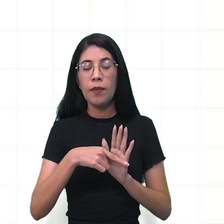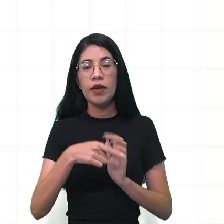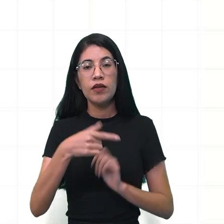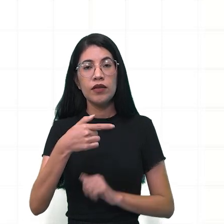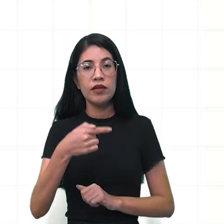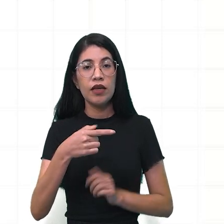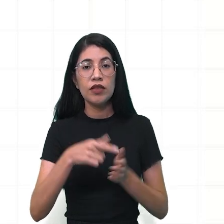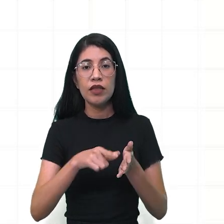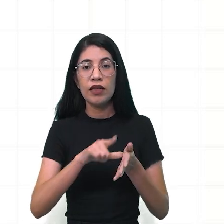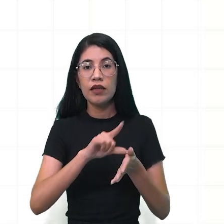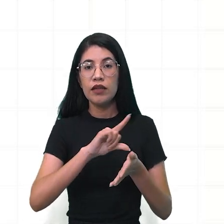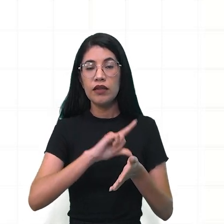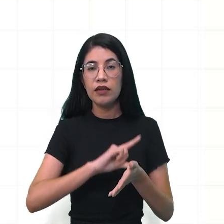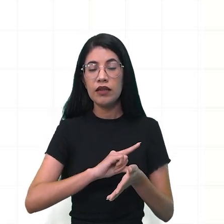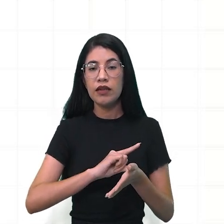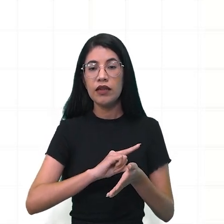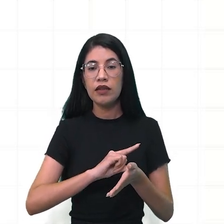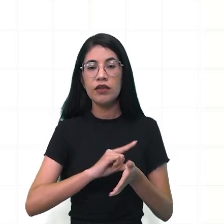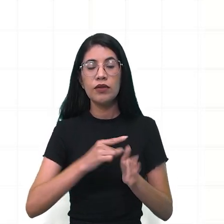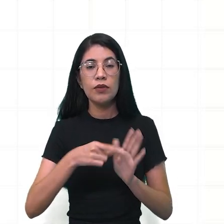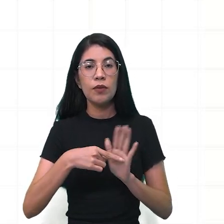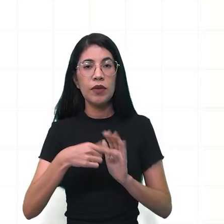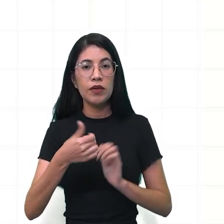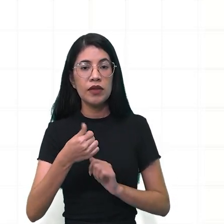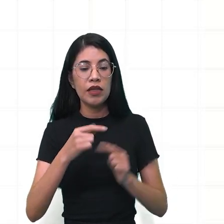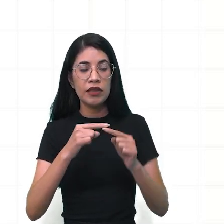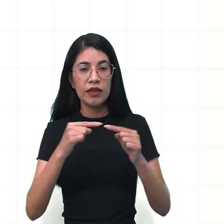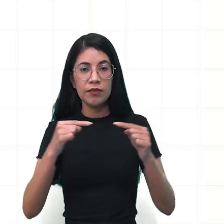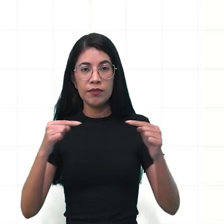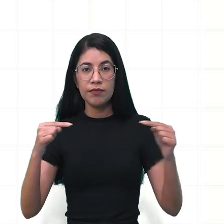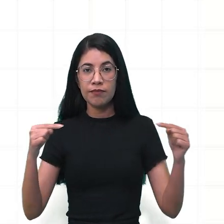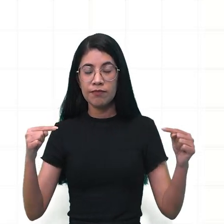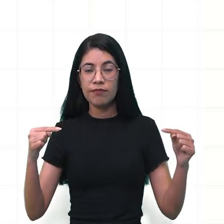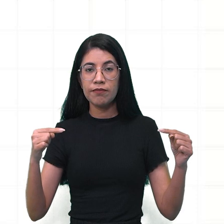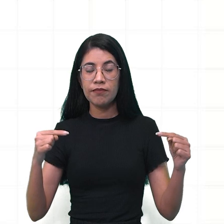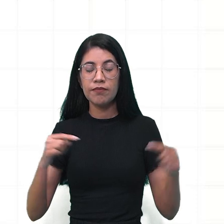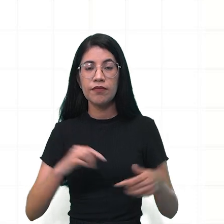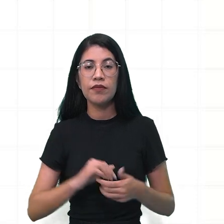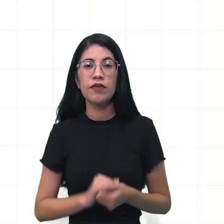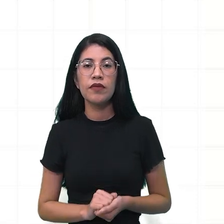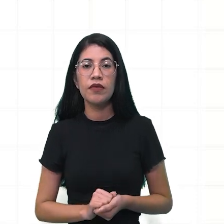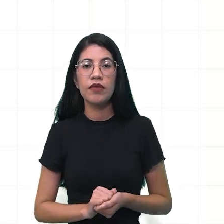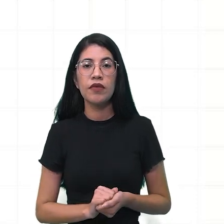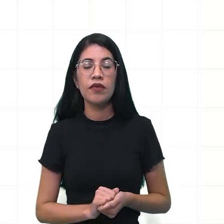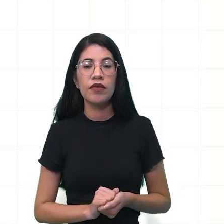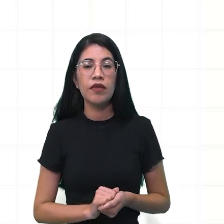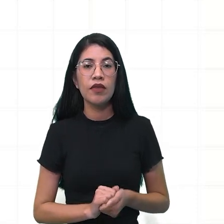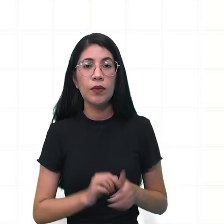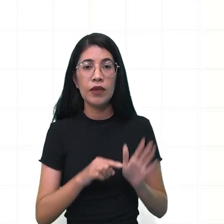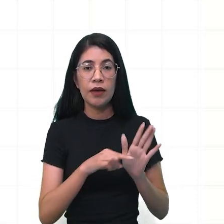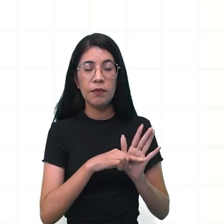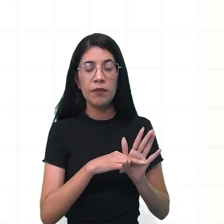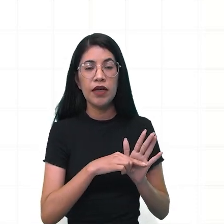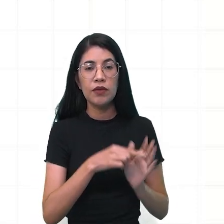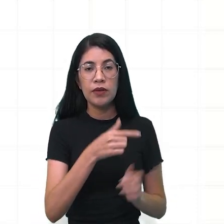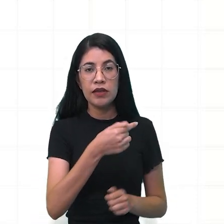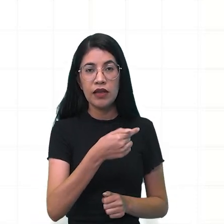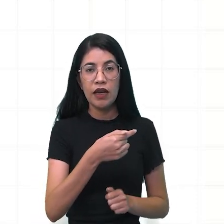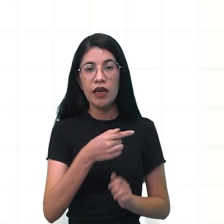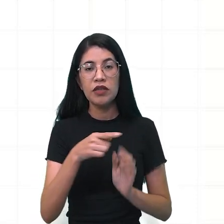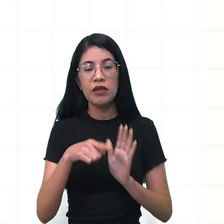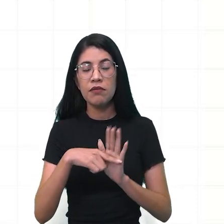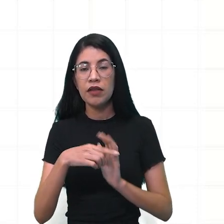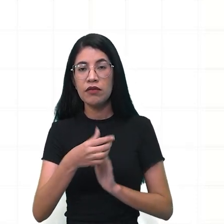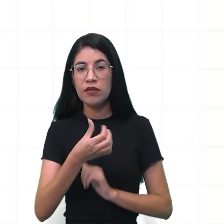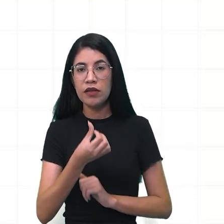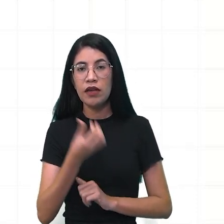está antes do menos 6 aqui na reta numérica, tá? Então, antecessor de menos 6 é o menos 7, como